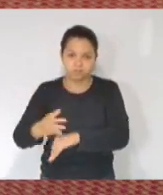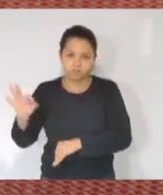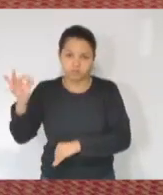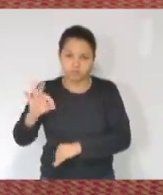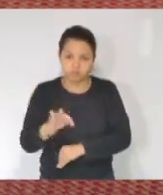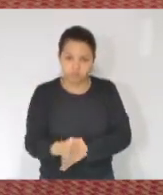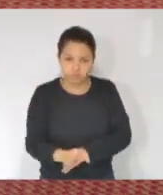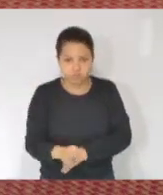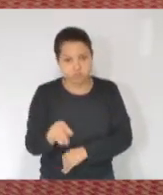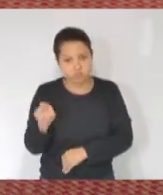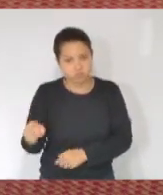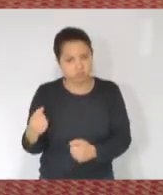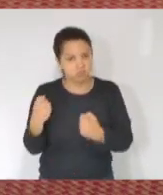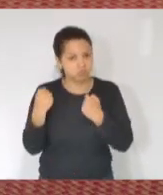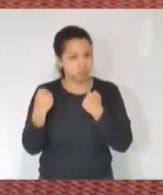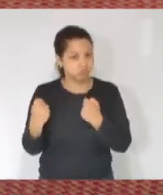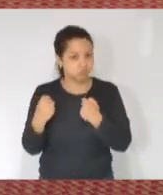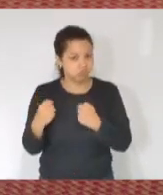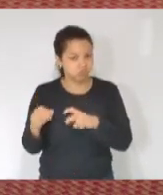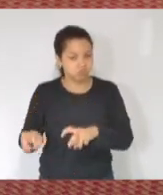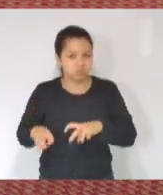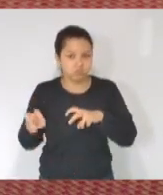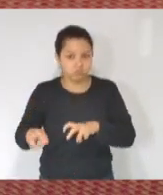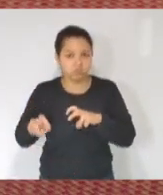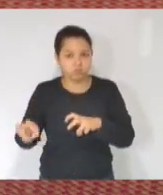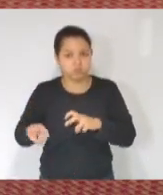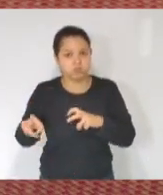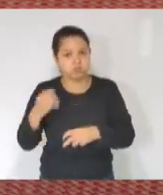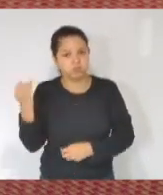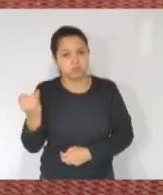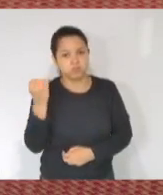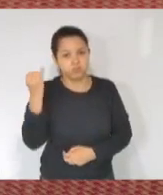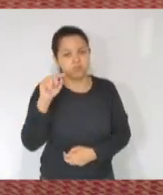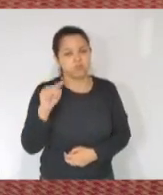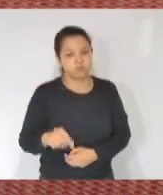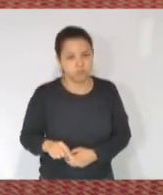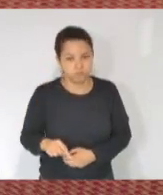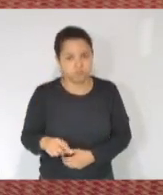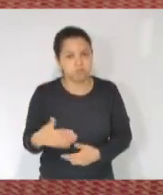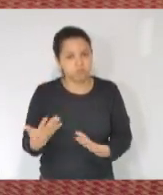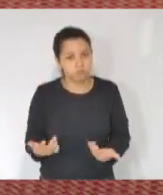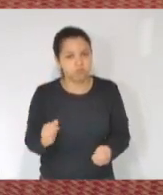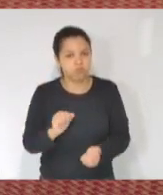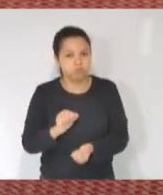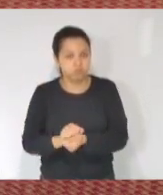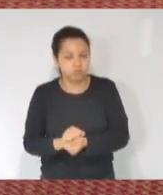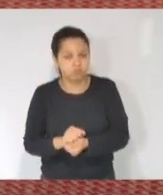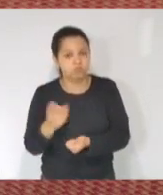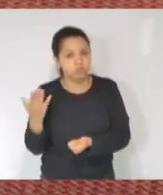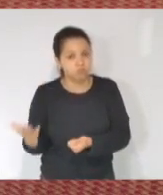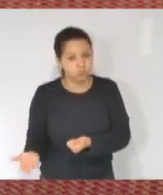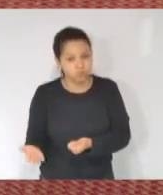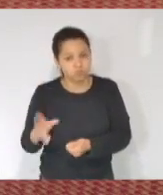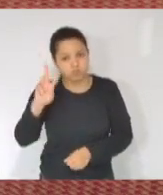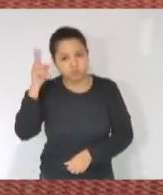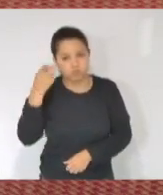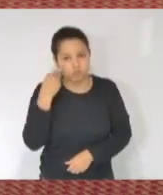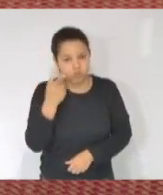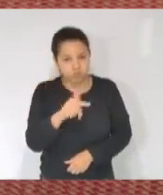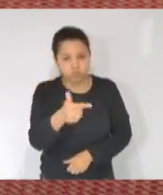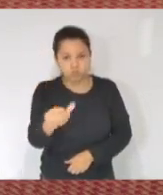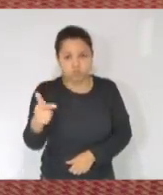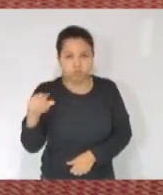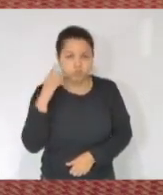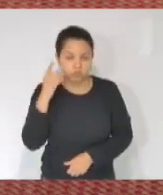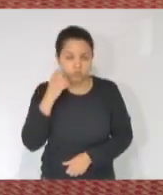região mais forte, a nossa região agrícola, a importância que tem. Então, me junto ao deputado Milton Obos e os demais deputados,